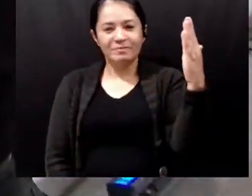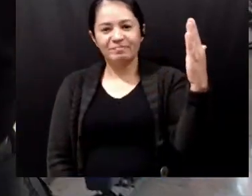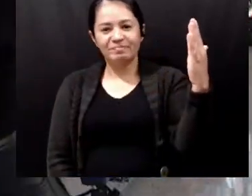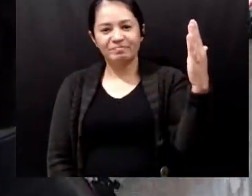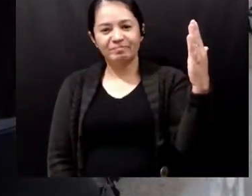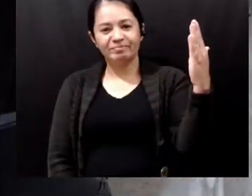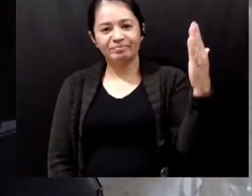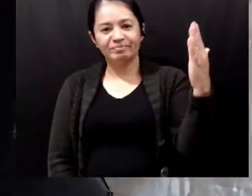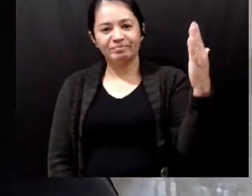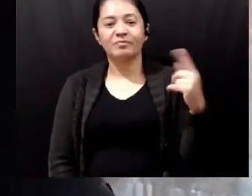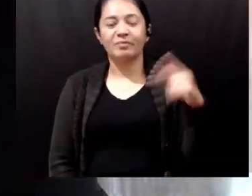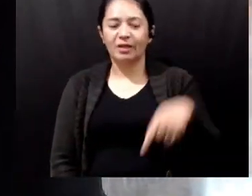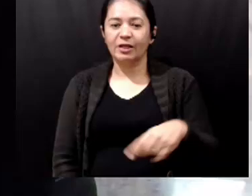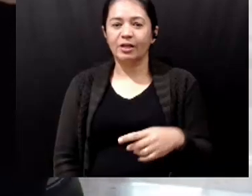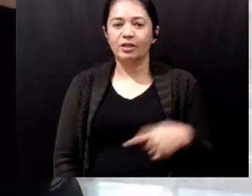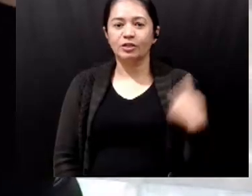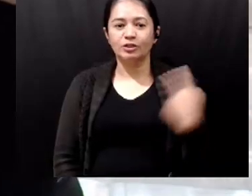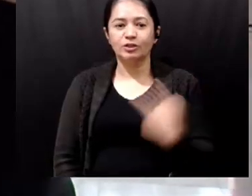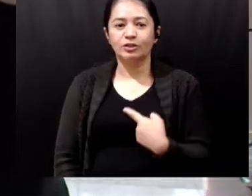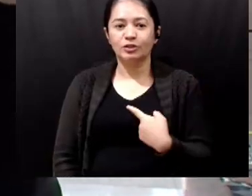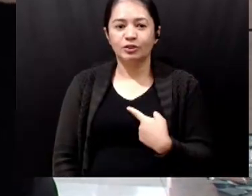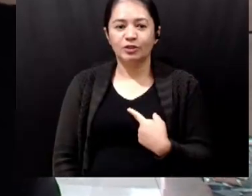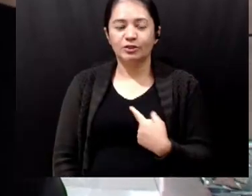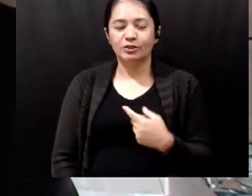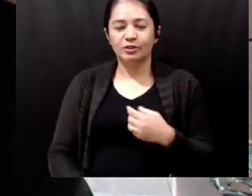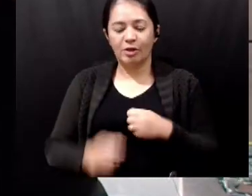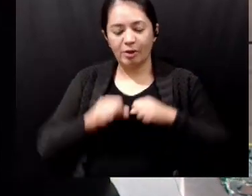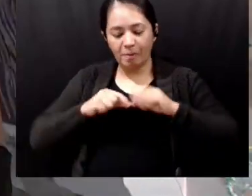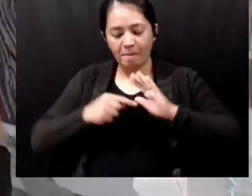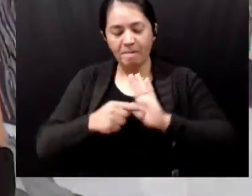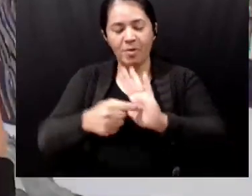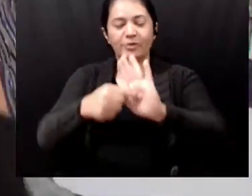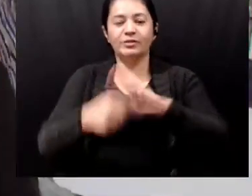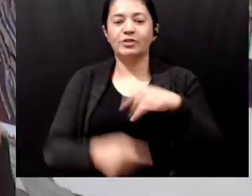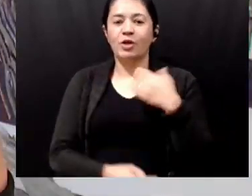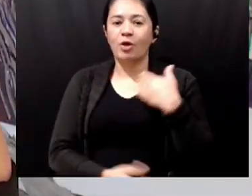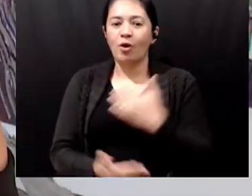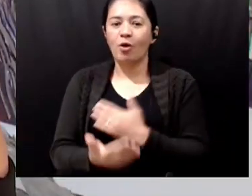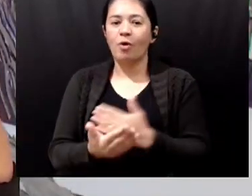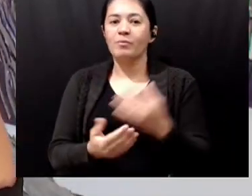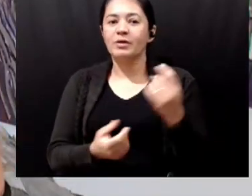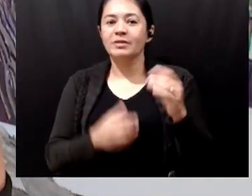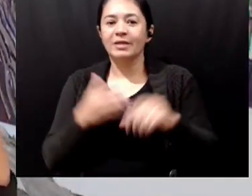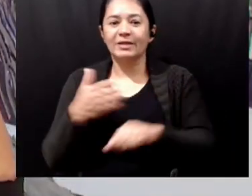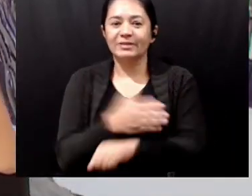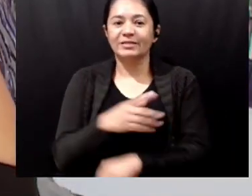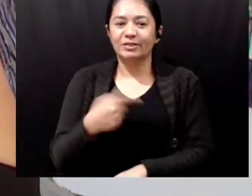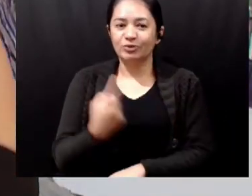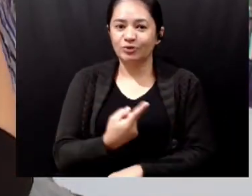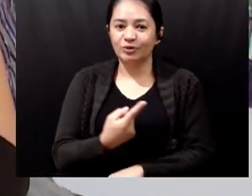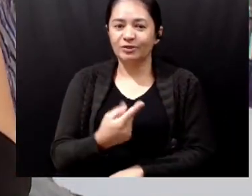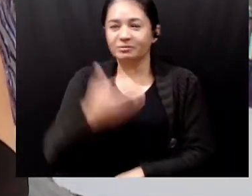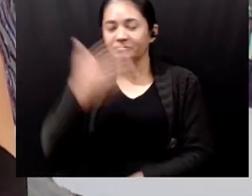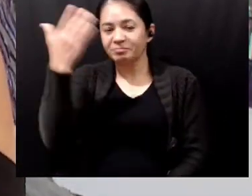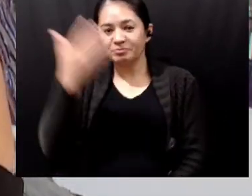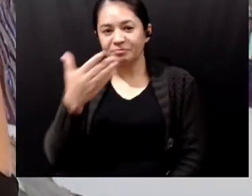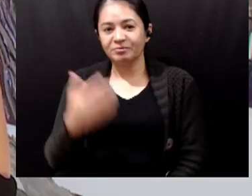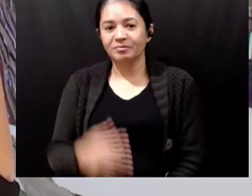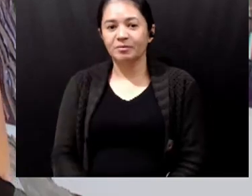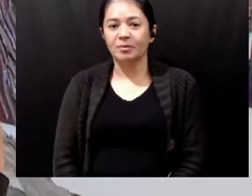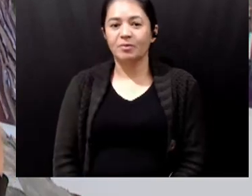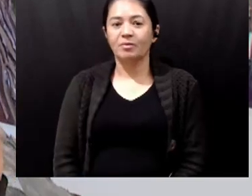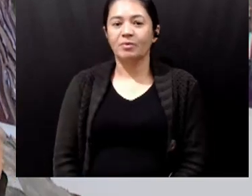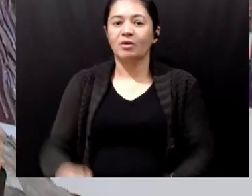lugar do que transpassa, faz a gente começar a acessar alguns lugares nossos que às vezes a gente não vê. Então acho que através do vidro